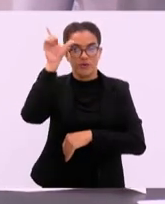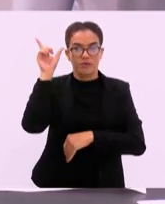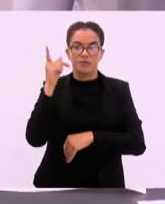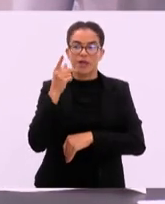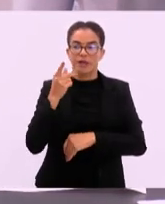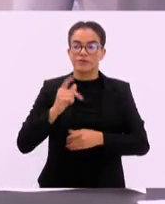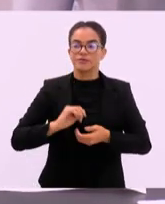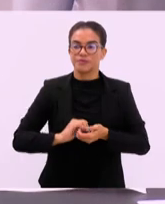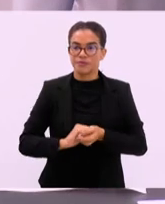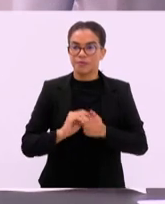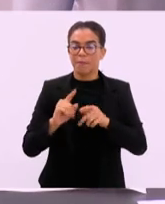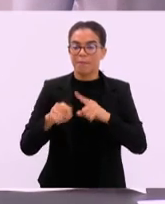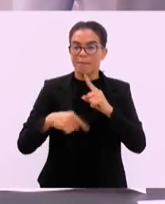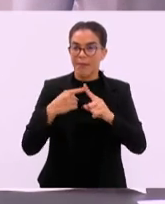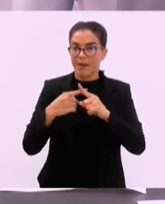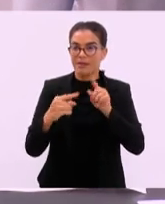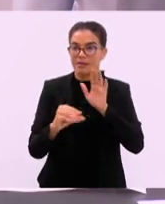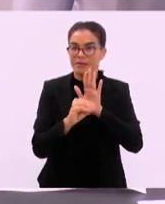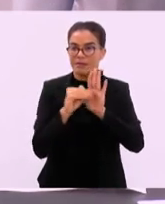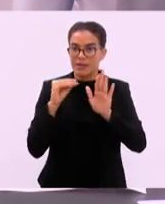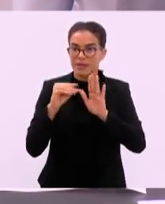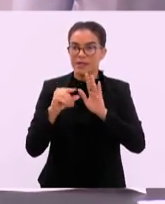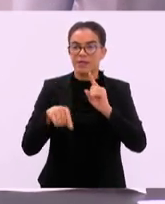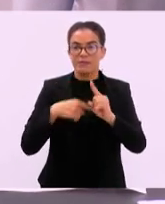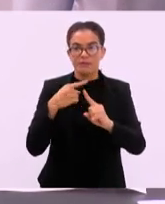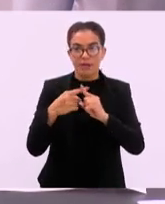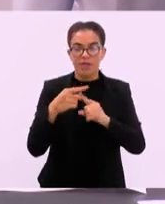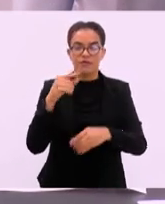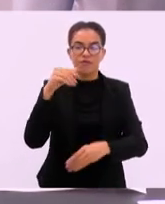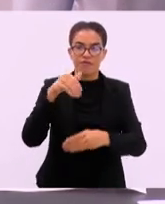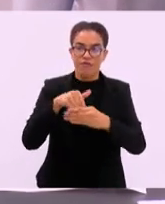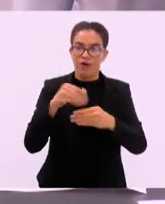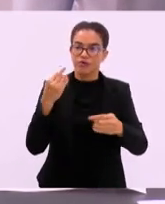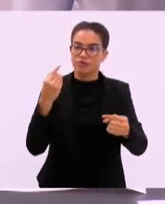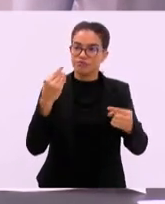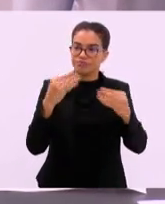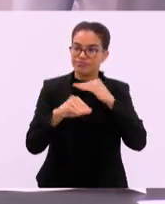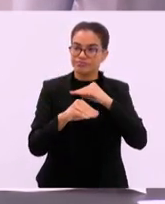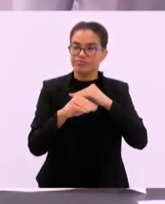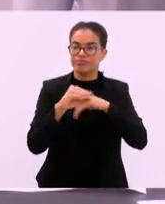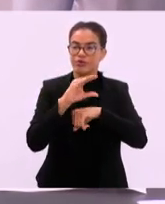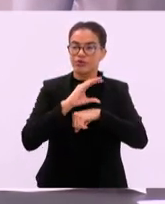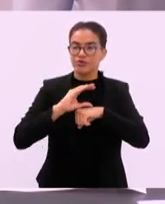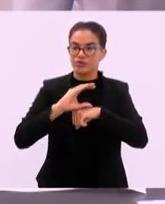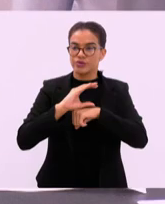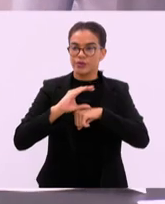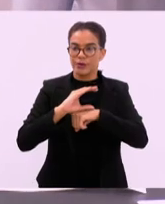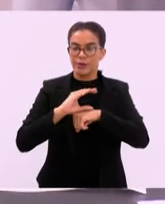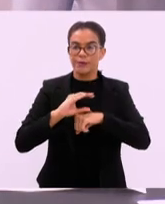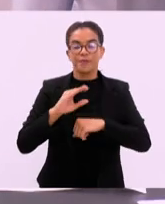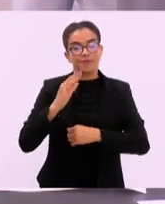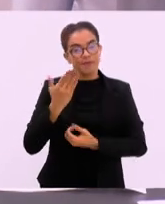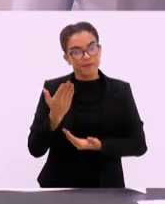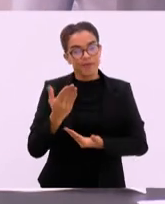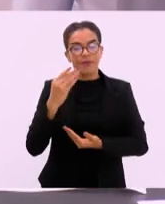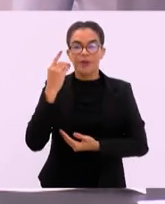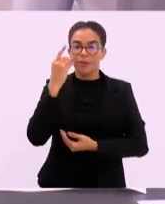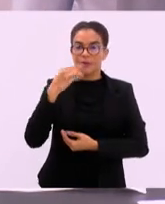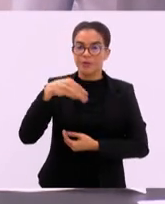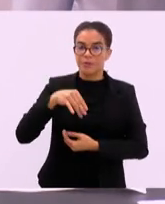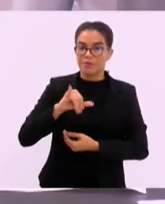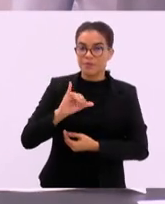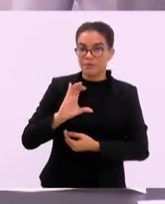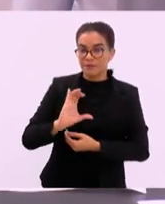pela constitucionalidade com emenda e o voto divergente do deputado Luiz Paulo pela inconstitucionalidade. Uma última tentativa, deputado Mink. Já que fui eu